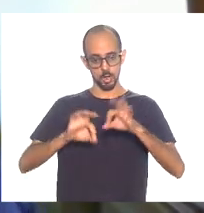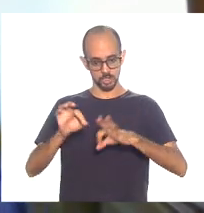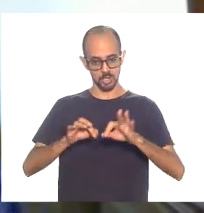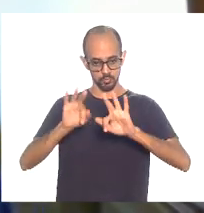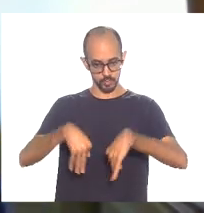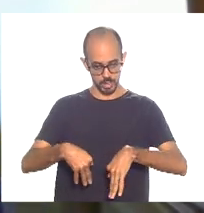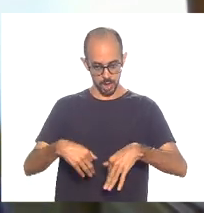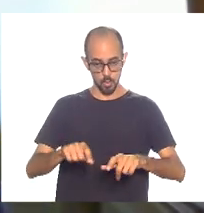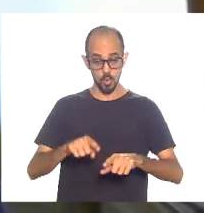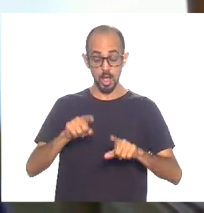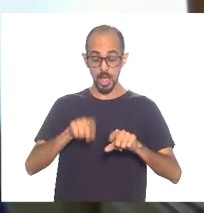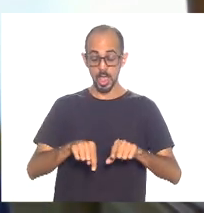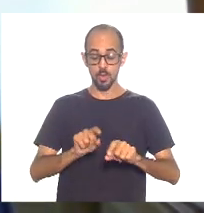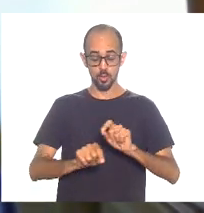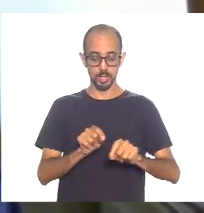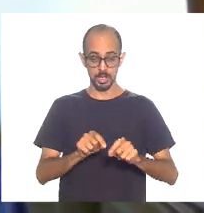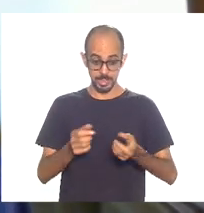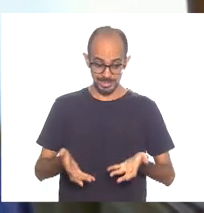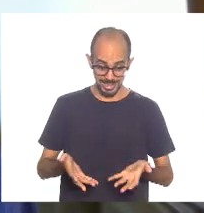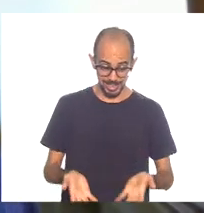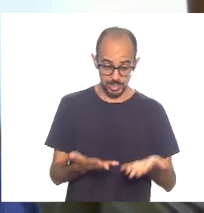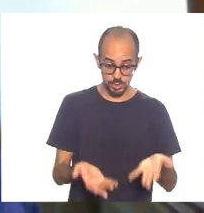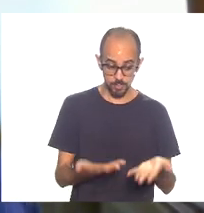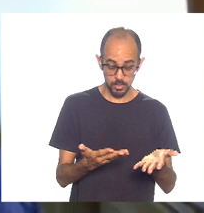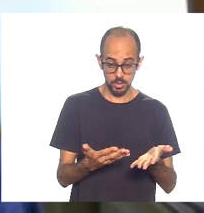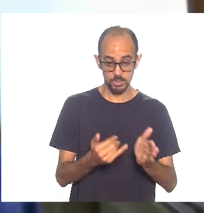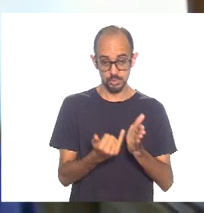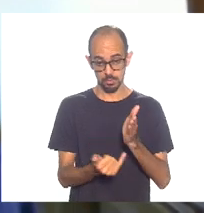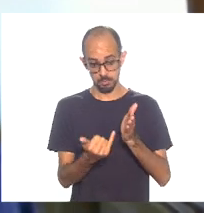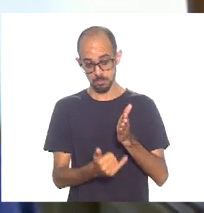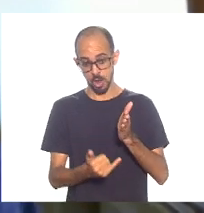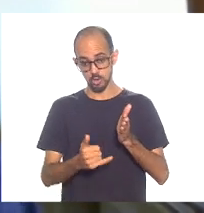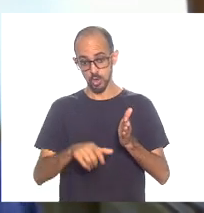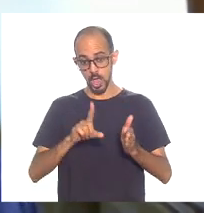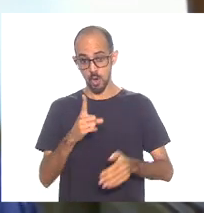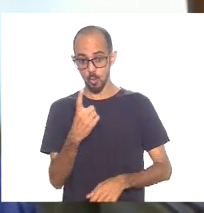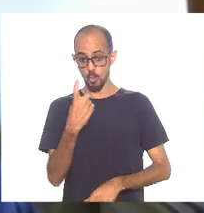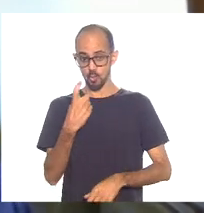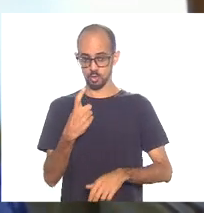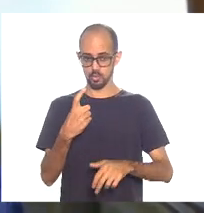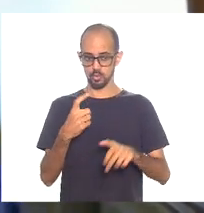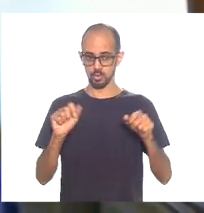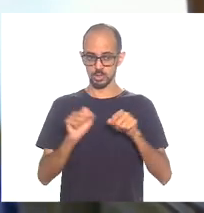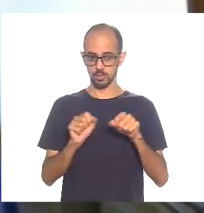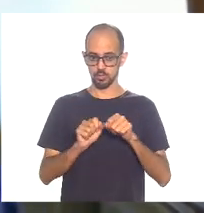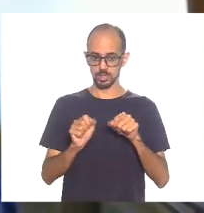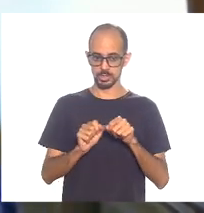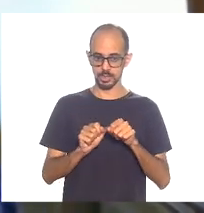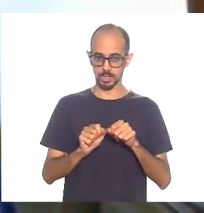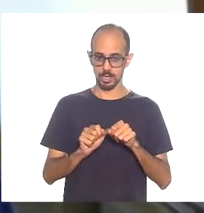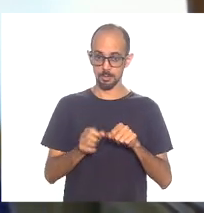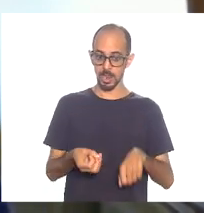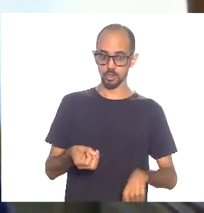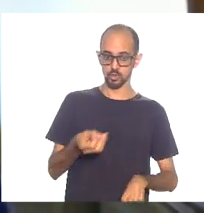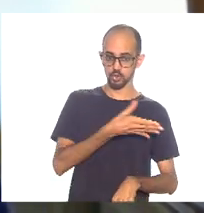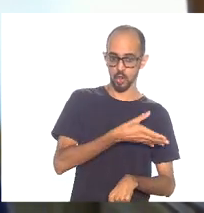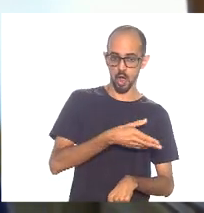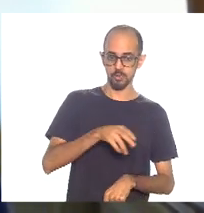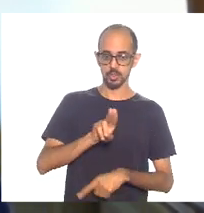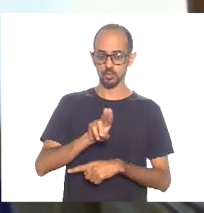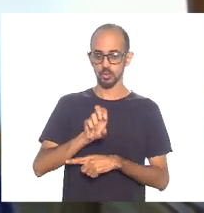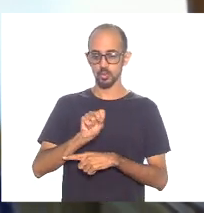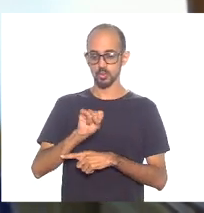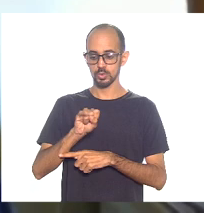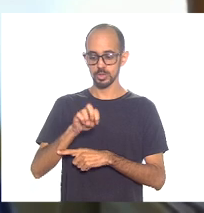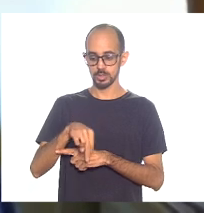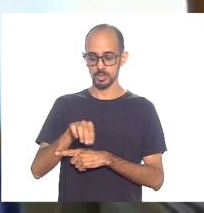este incentivo seja única e exclusivamente para as novas usinas de